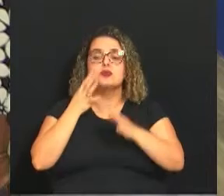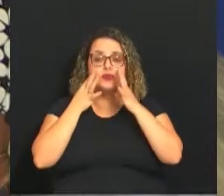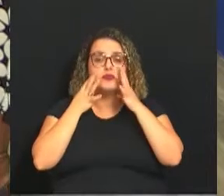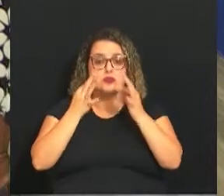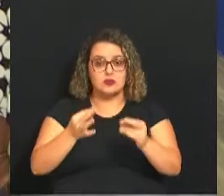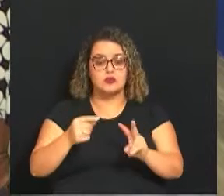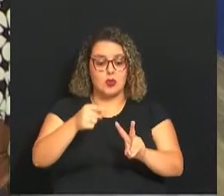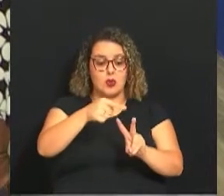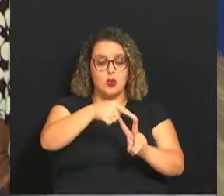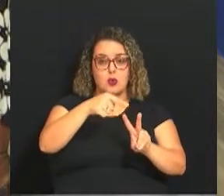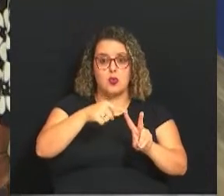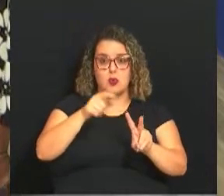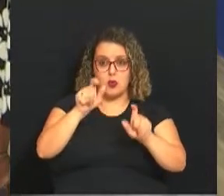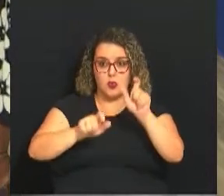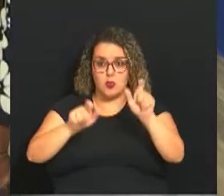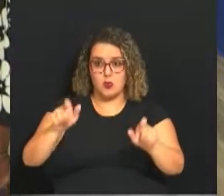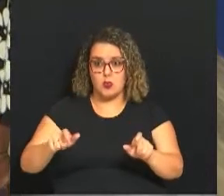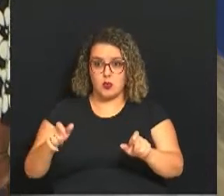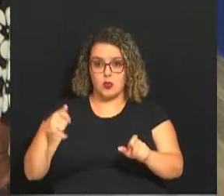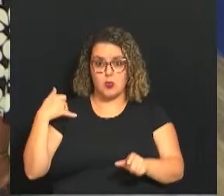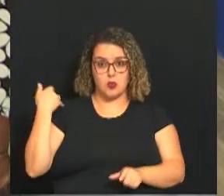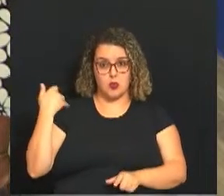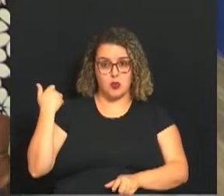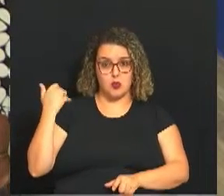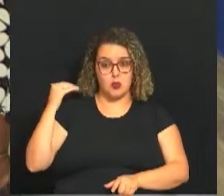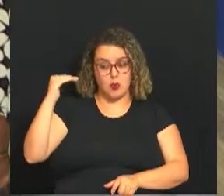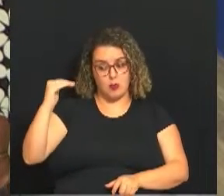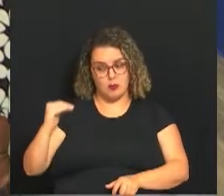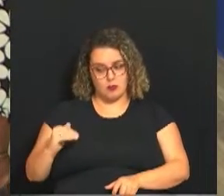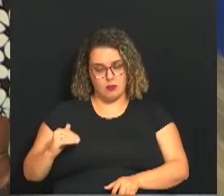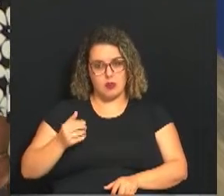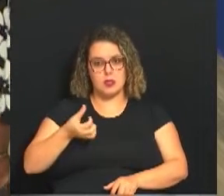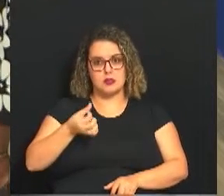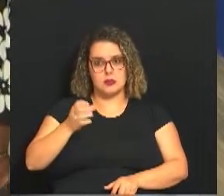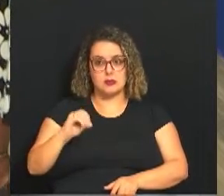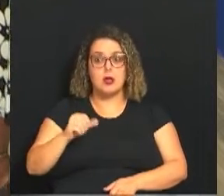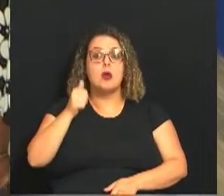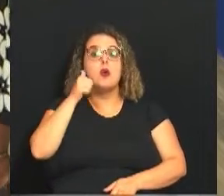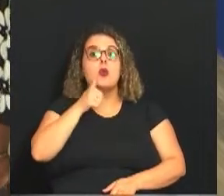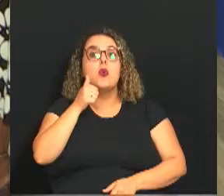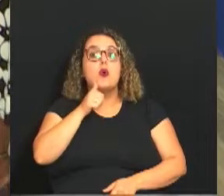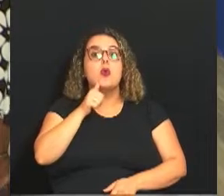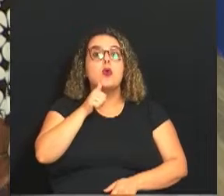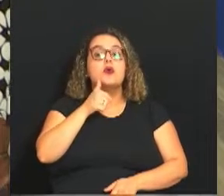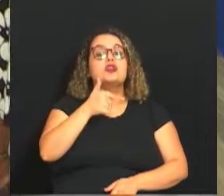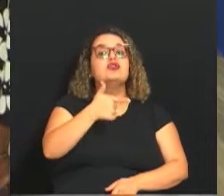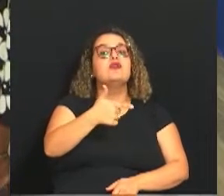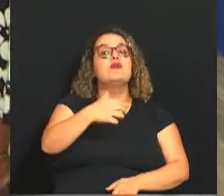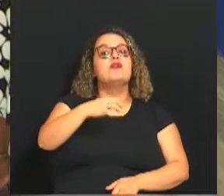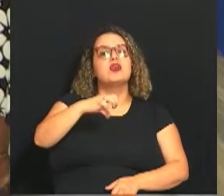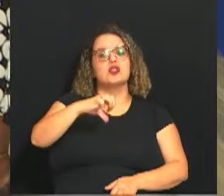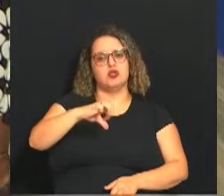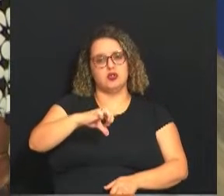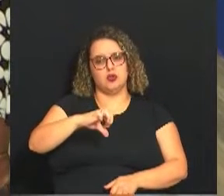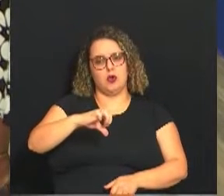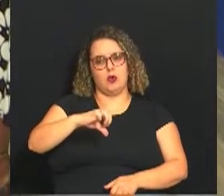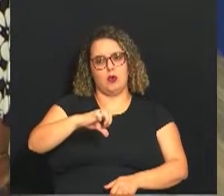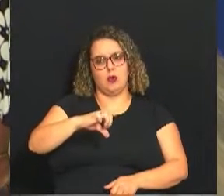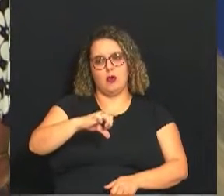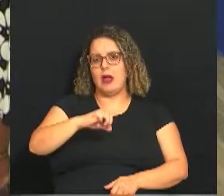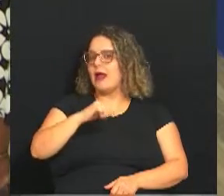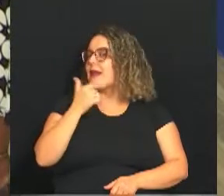2 pessoas abaixo dos 60 anos e uma mulher de apenas 29 anos que não